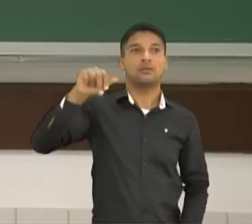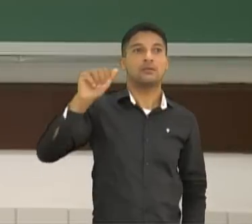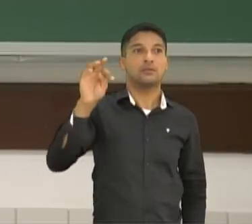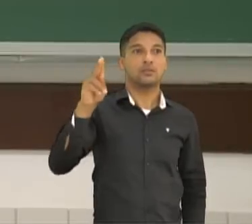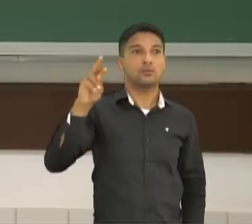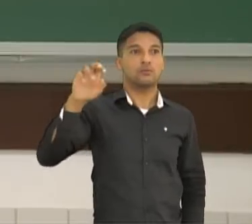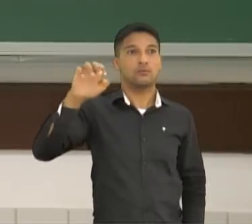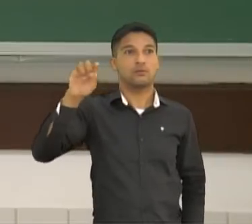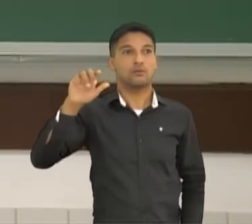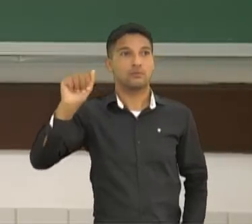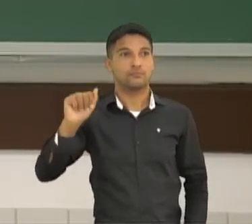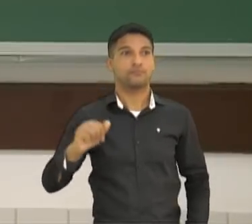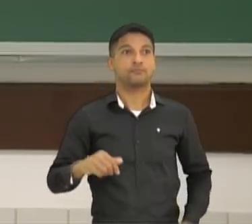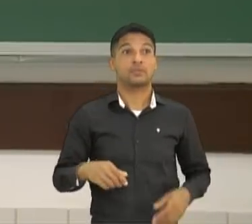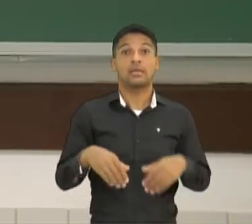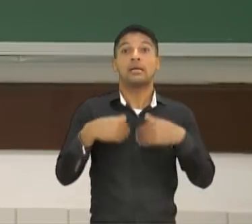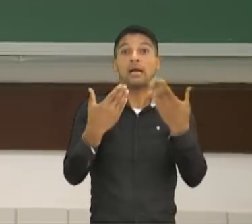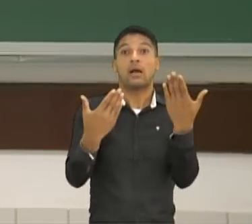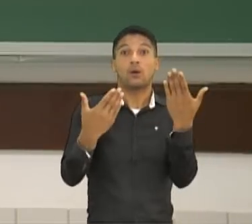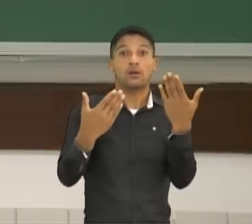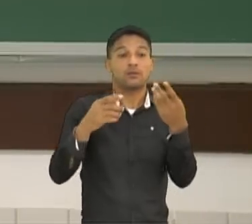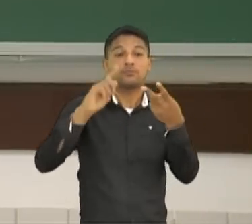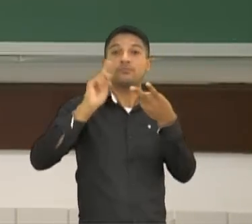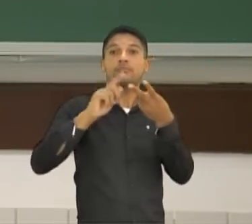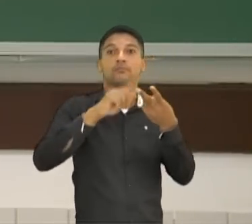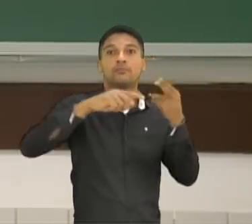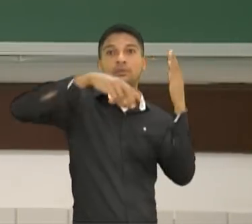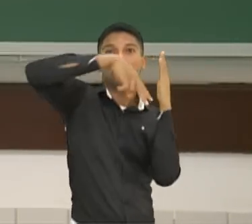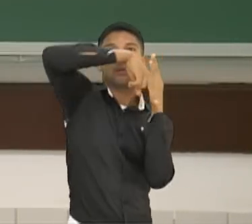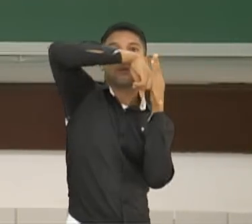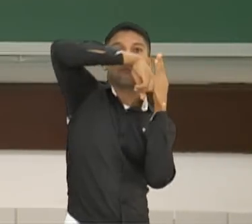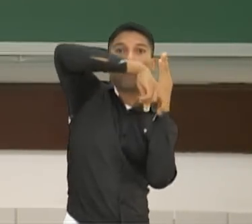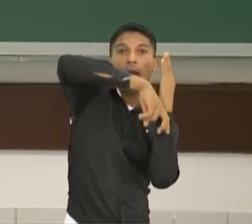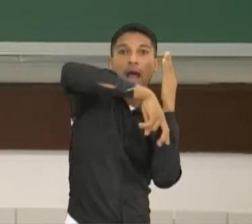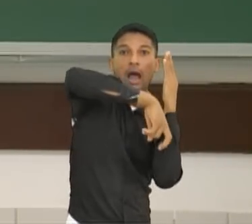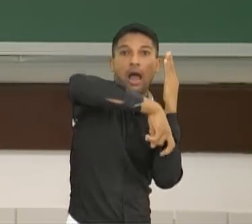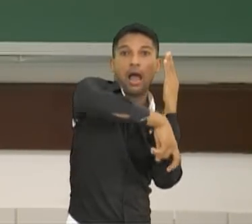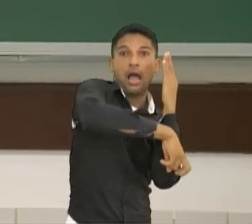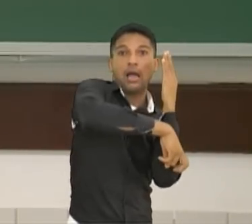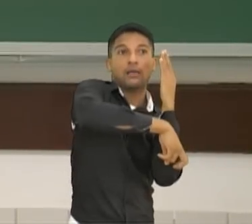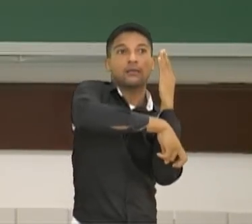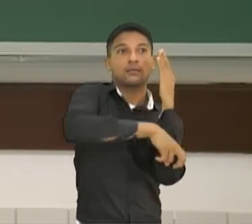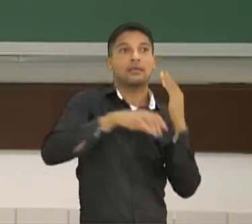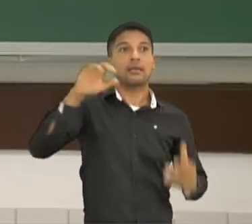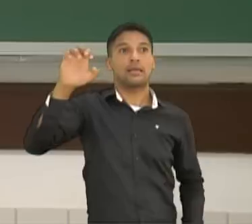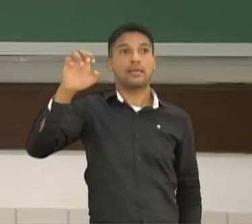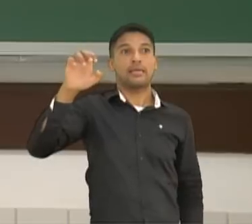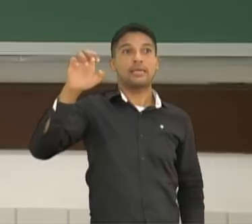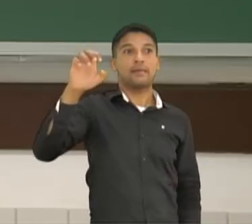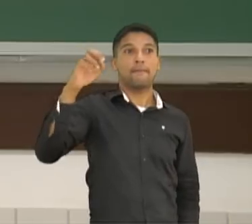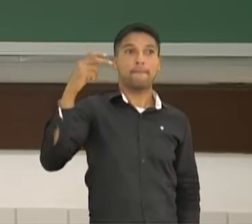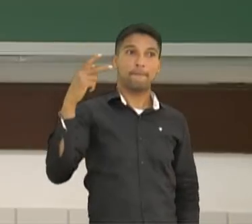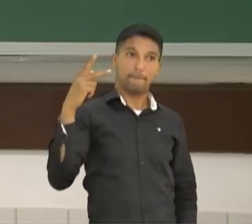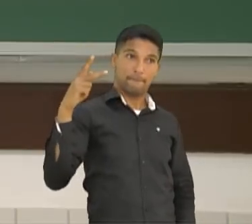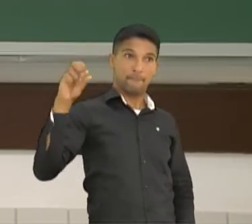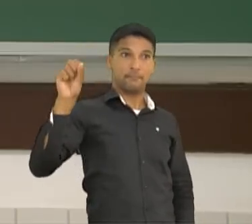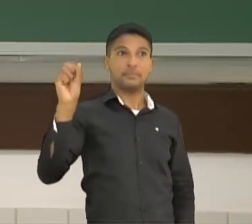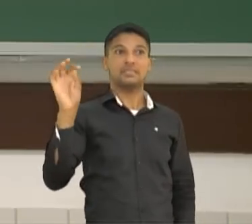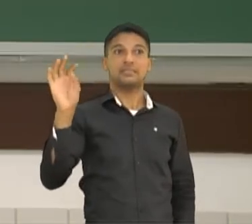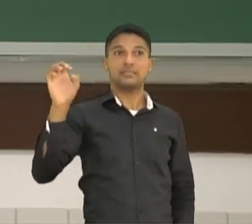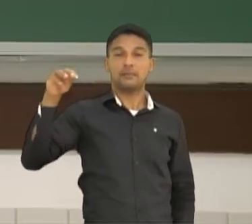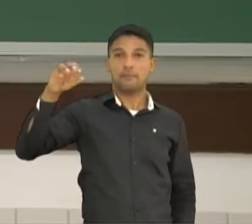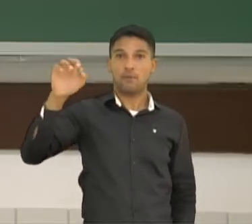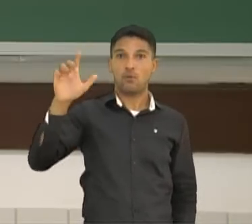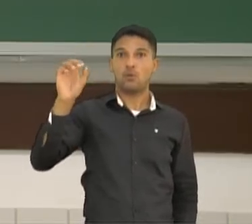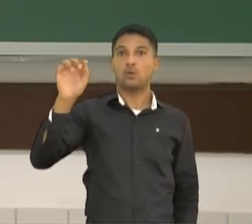chamada filosofia da ciência, e ela estuda a origem, a estrutura e o método do conhecimento científico.